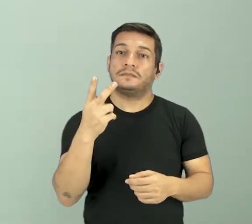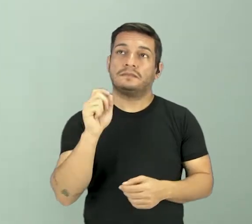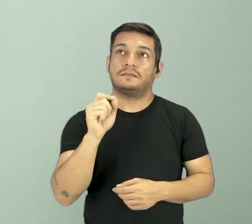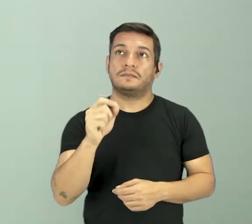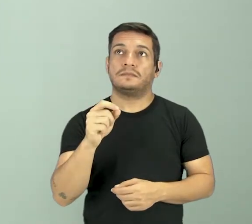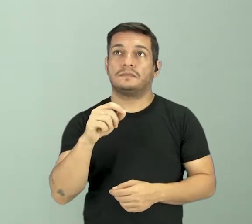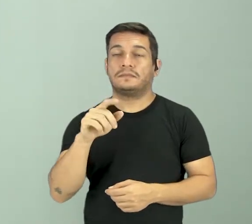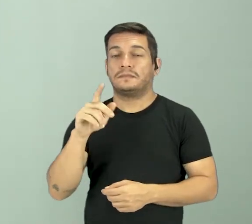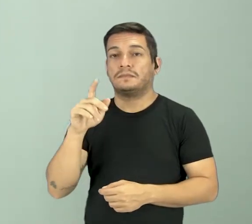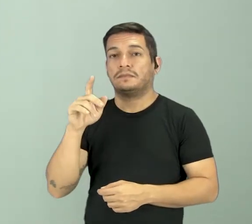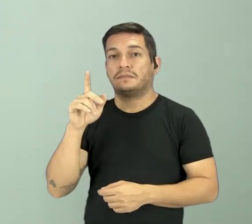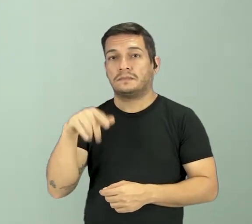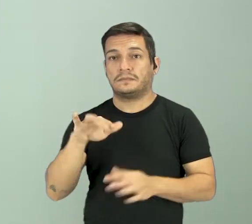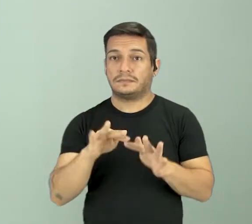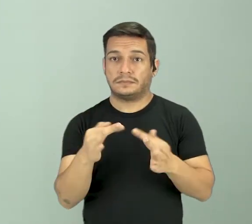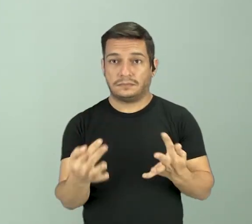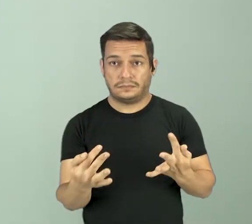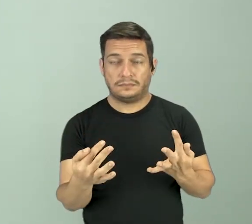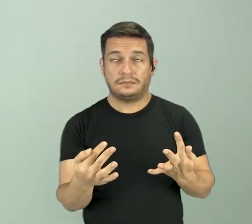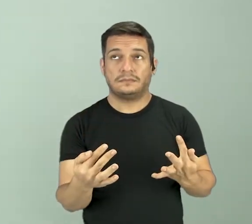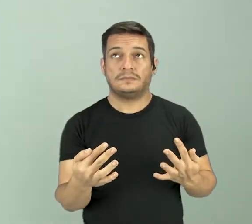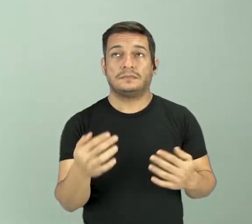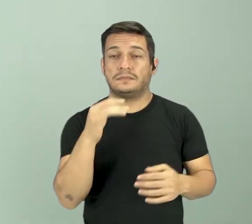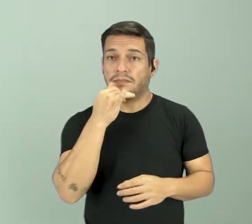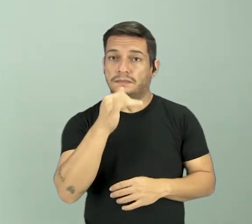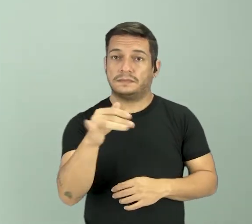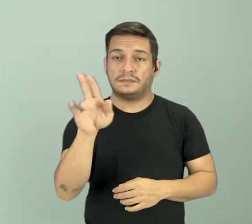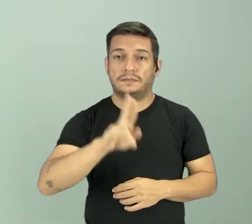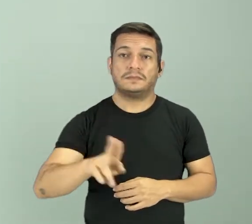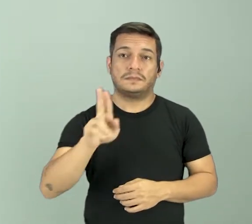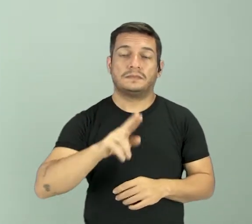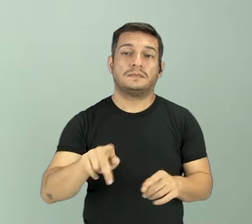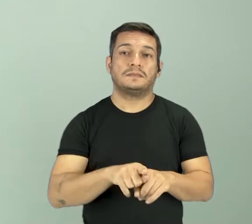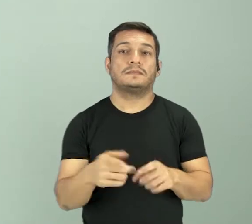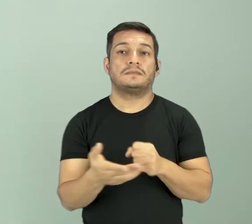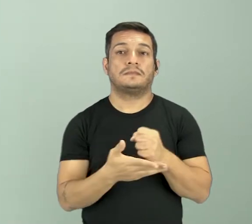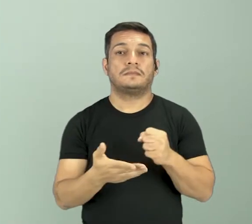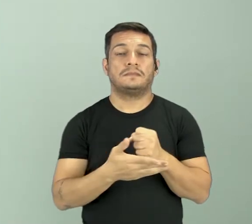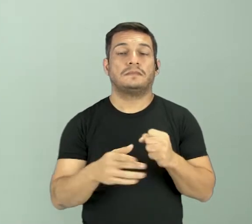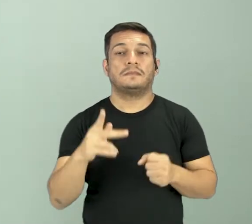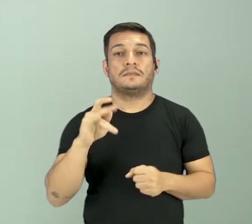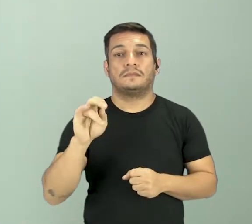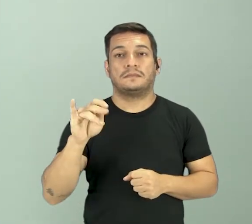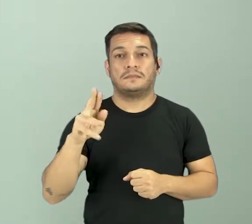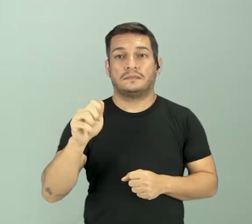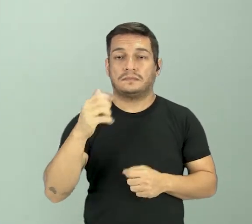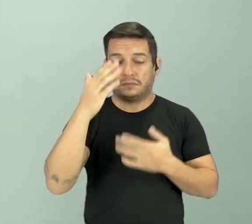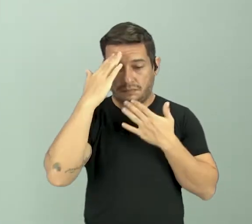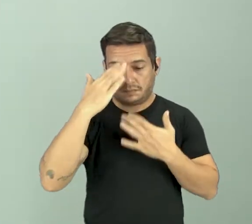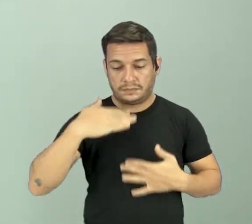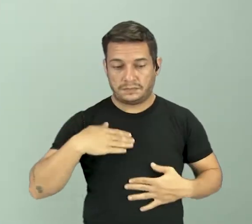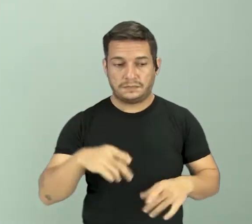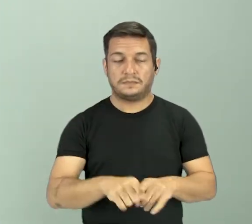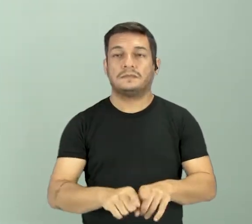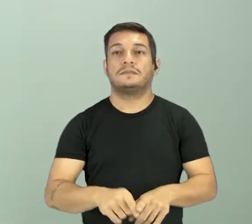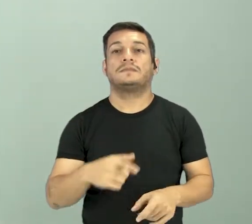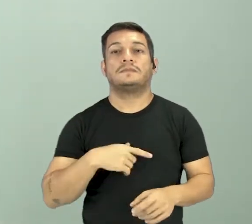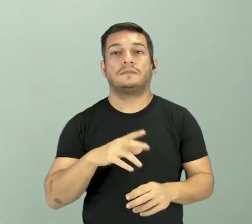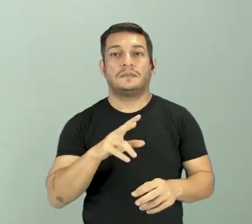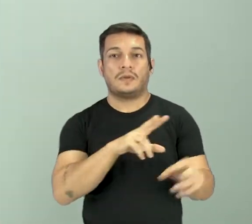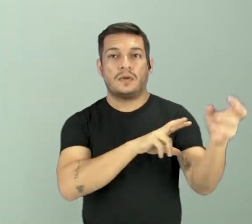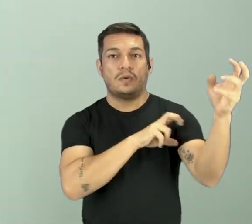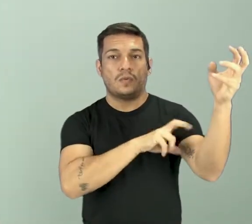um aparato extremamente simples, com energia utilizada a partir da potência do próprio corpo humano, da contração desses